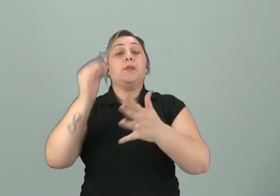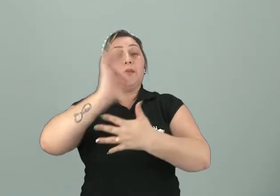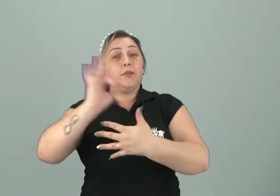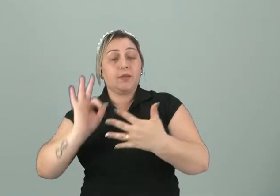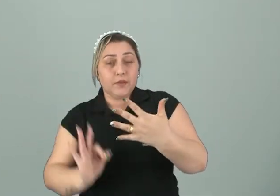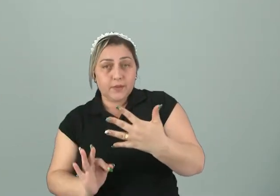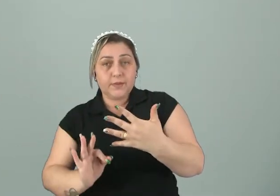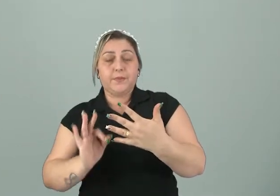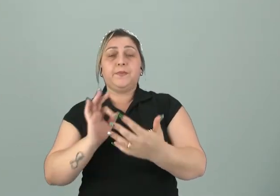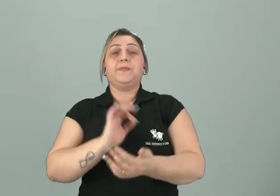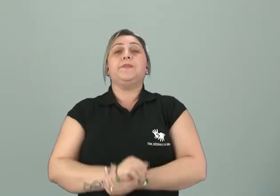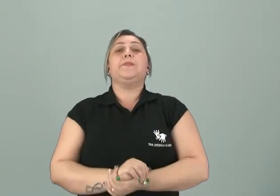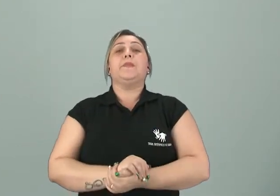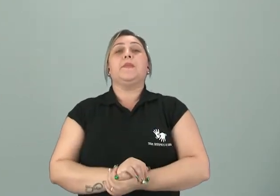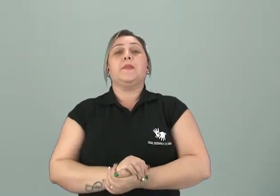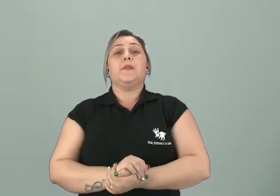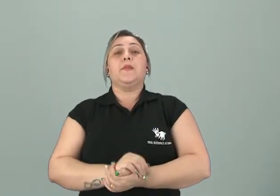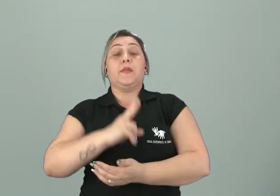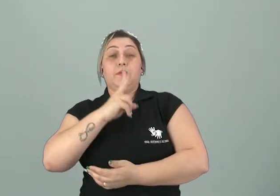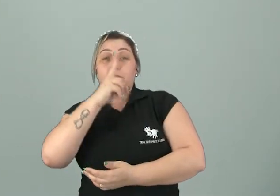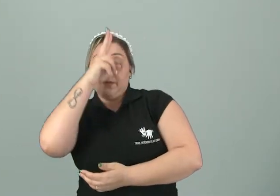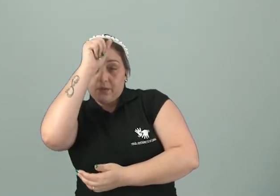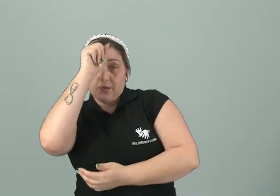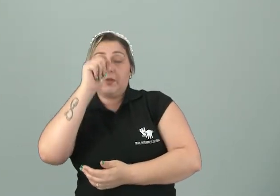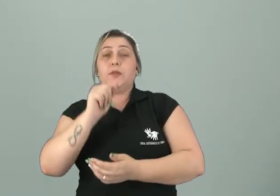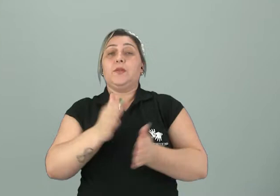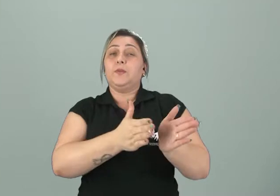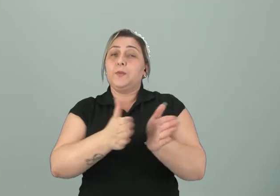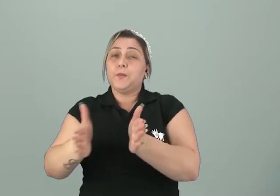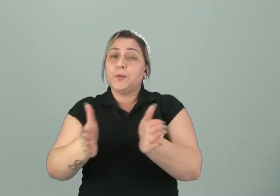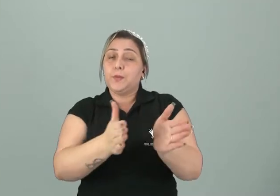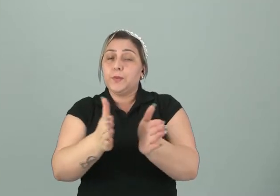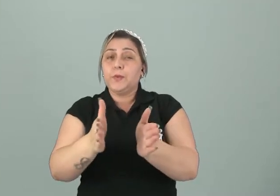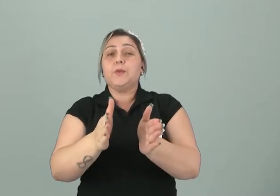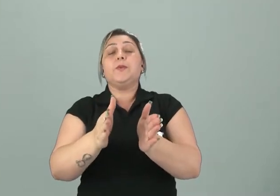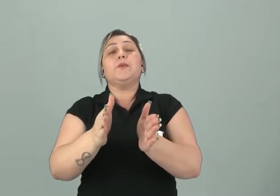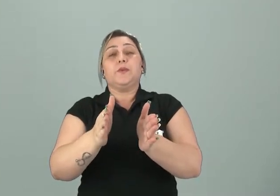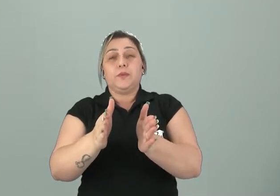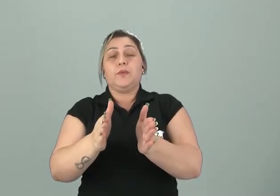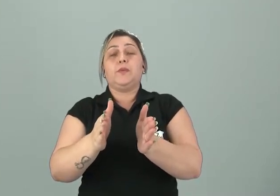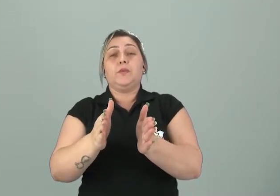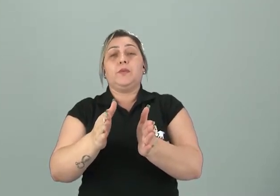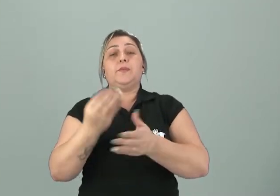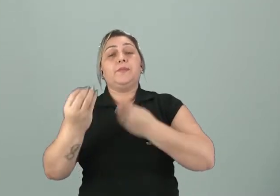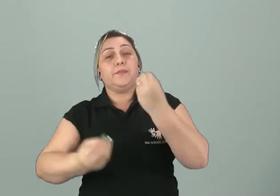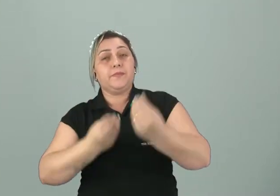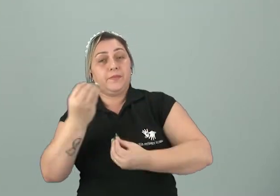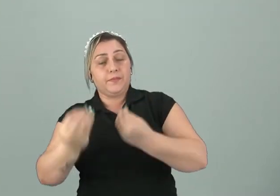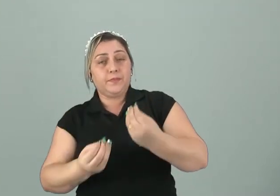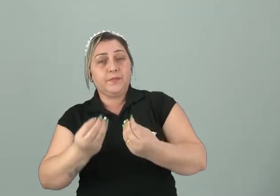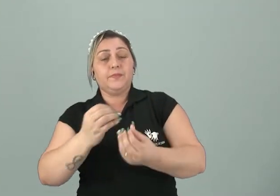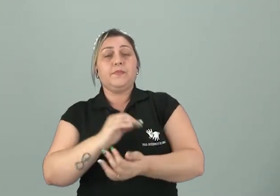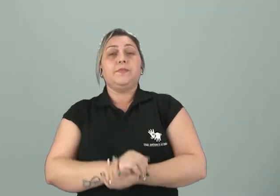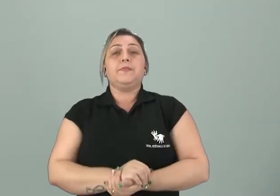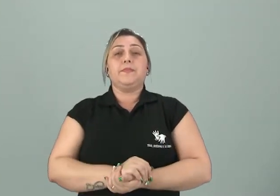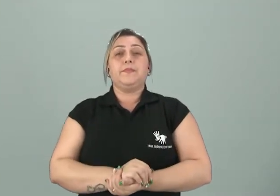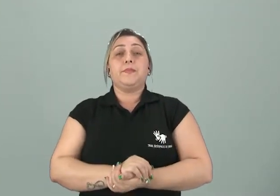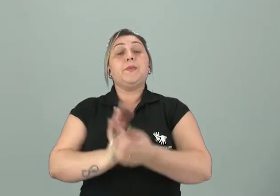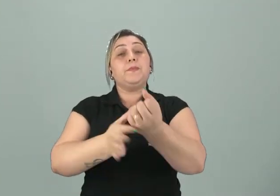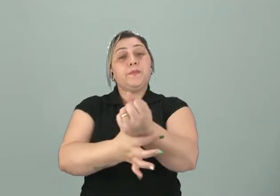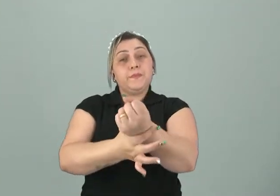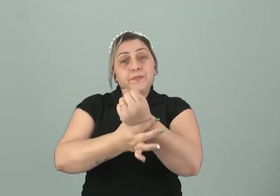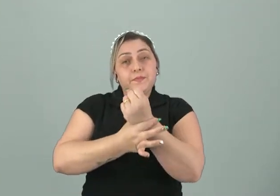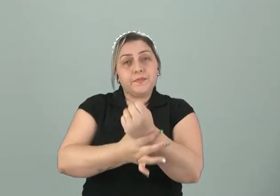educação. Então, todos esses aspectos, eles vão ser intensificados durante esse período, com